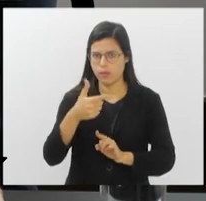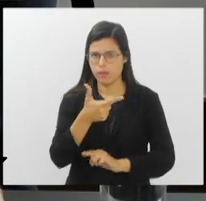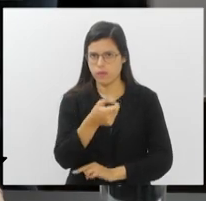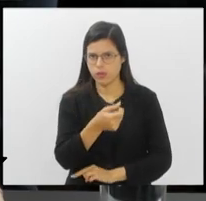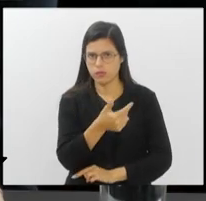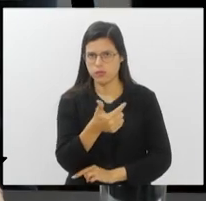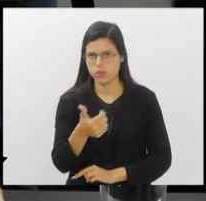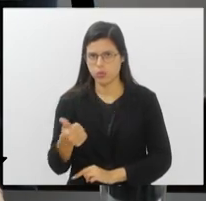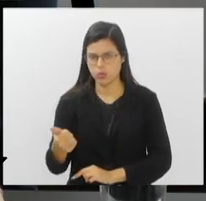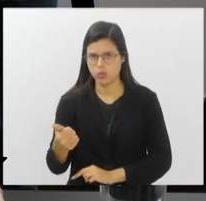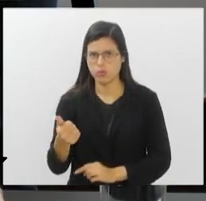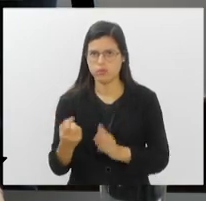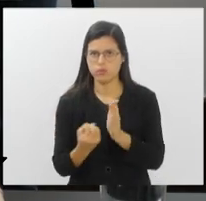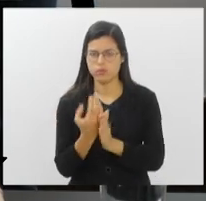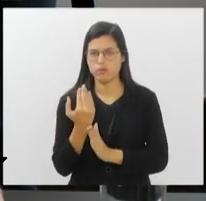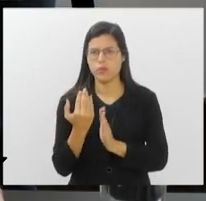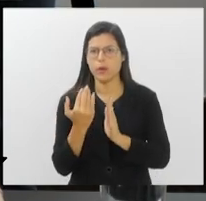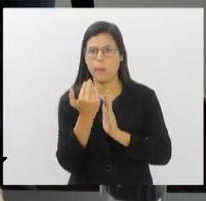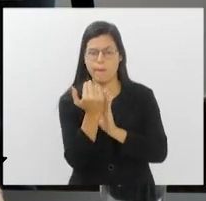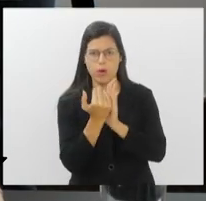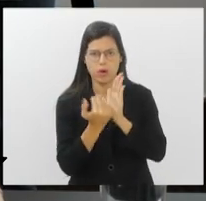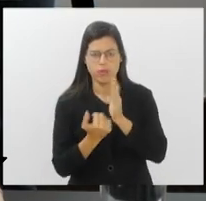o programa de apoio